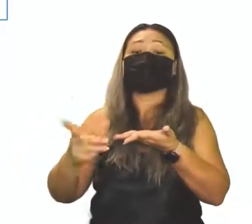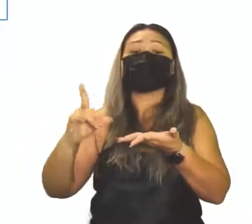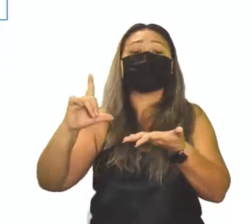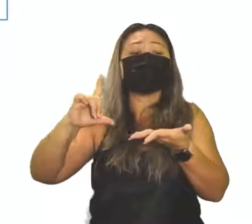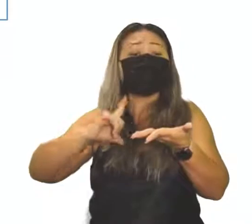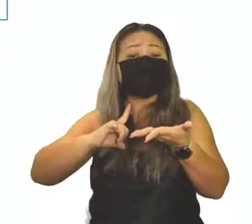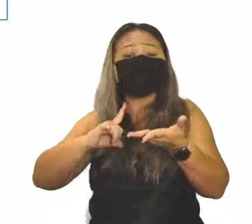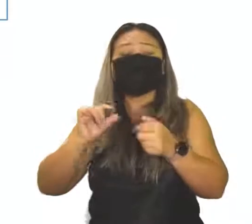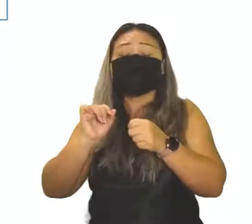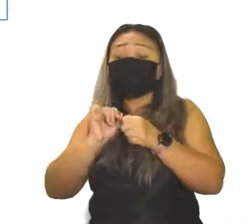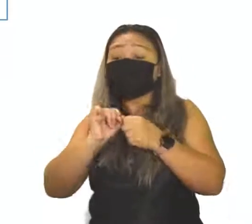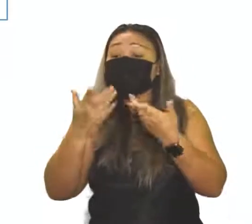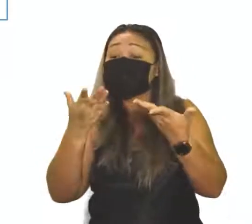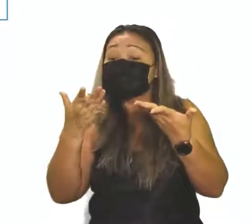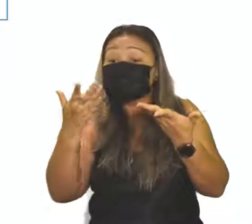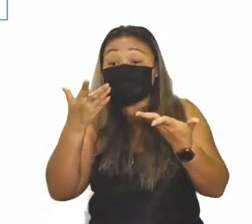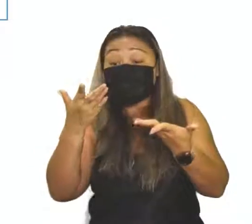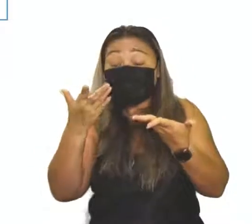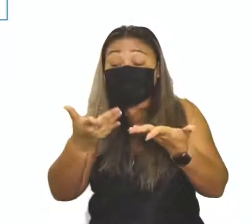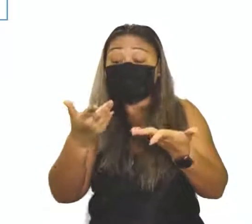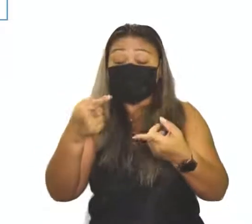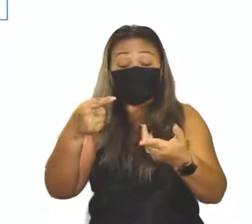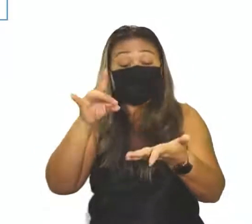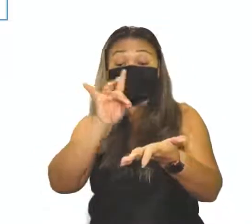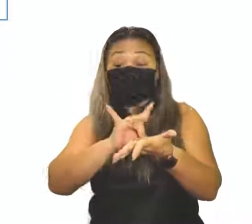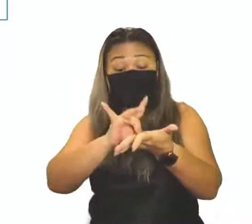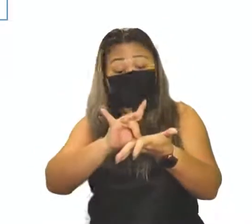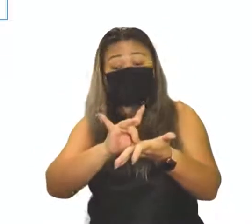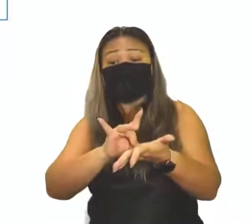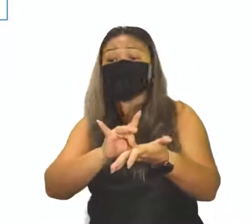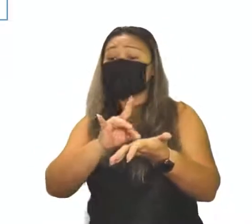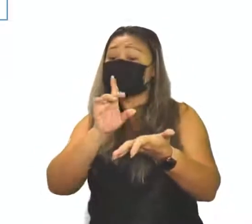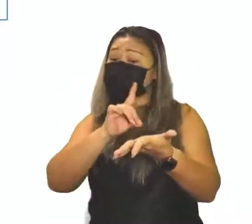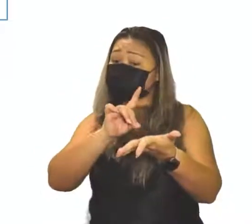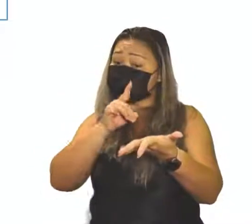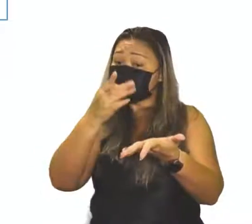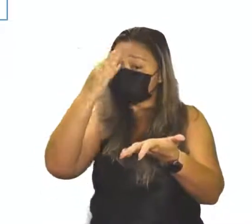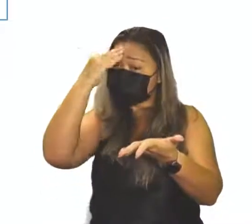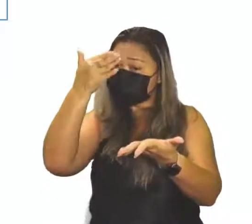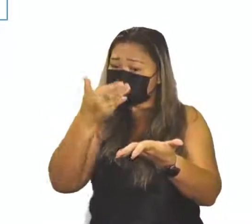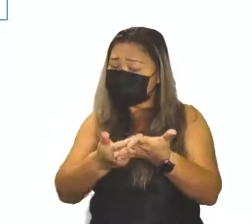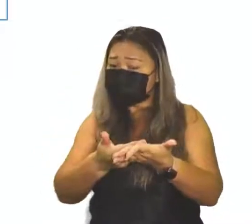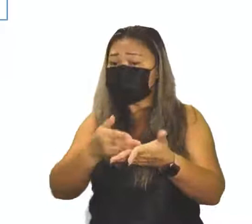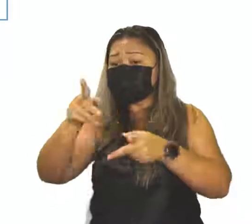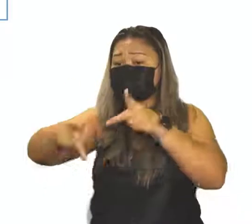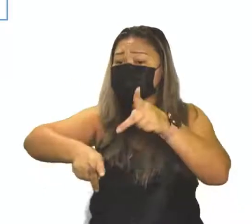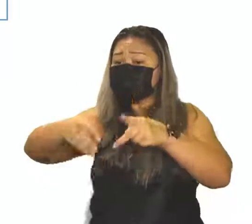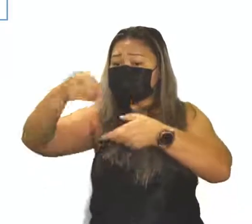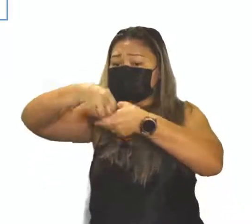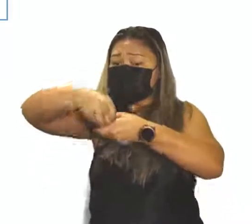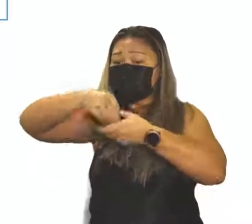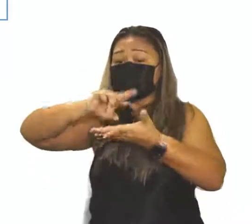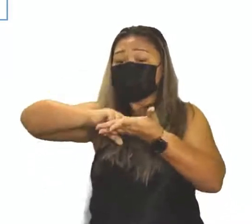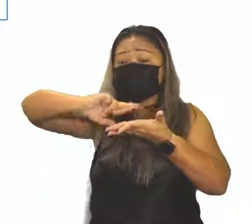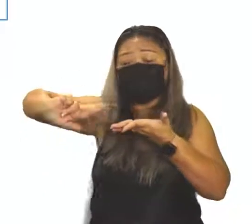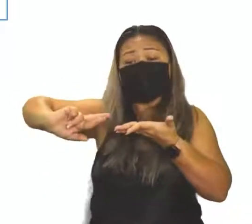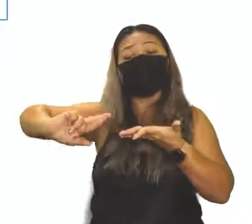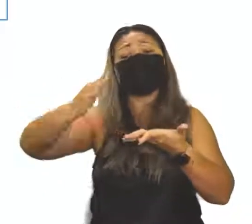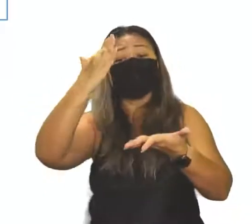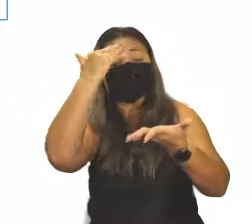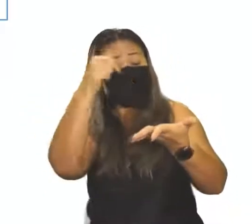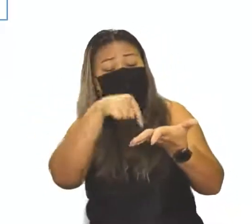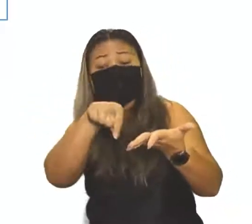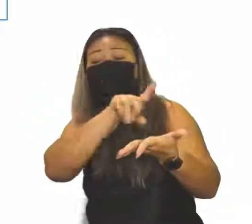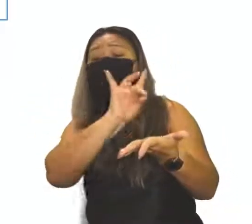infalíveis, dogmáticas e indiscutíveis. Às vezes as pessoas da religião não querem discutir porque sabem que aquilo é verdadeiro